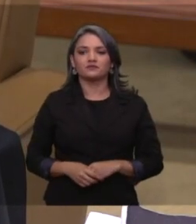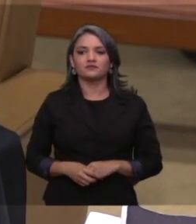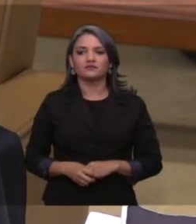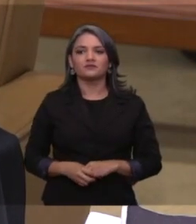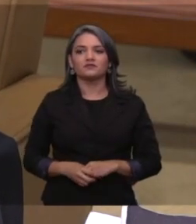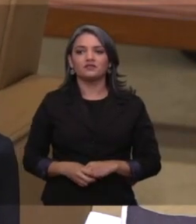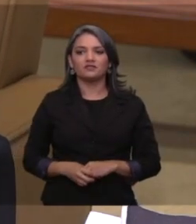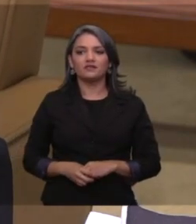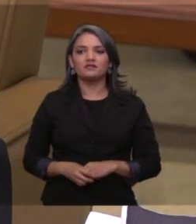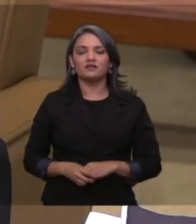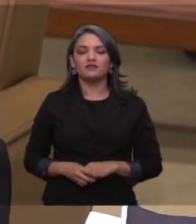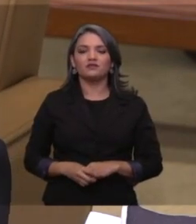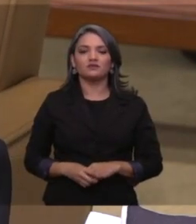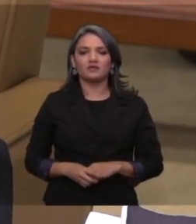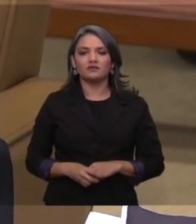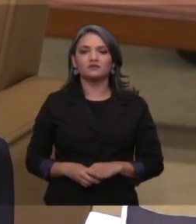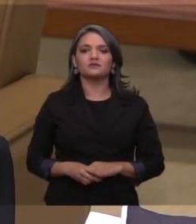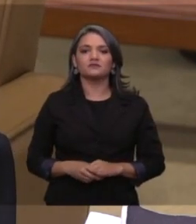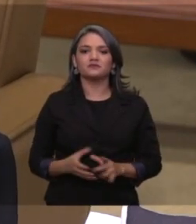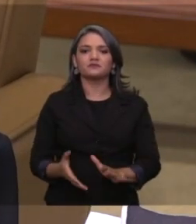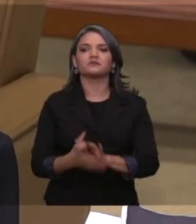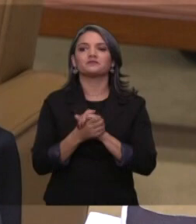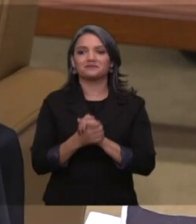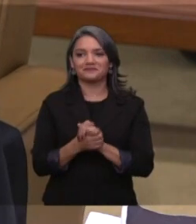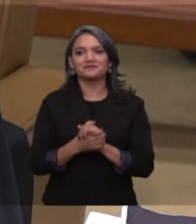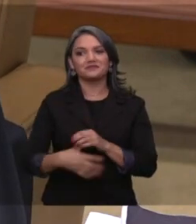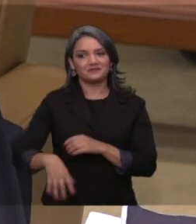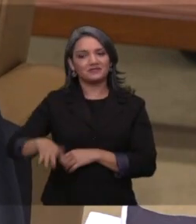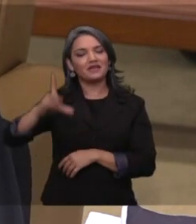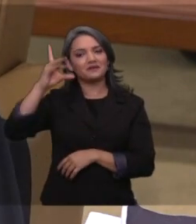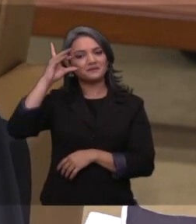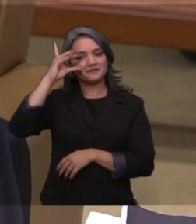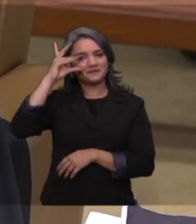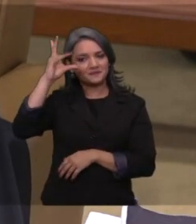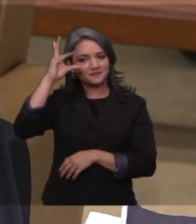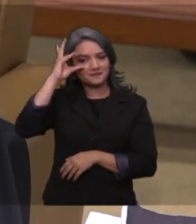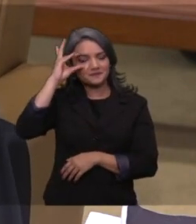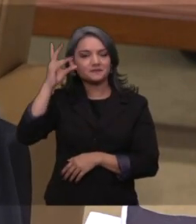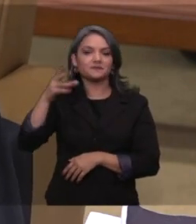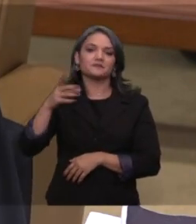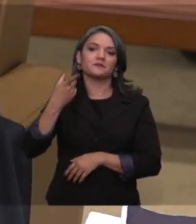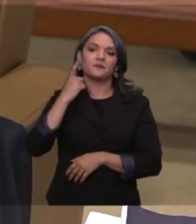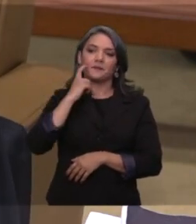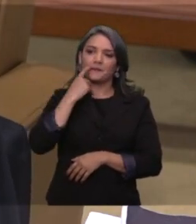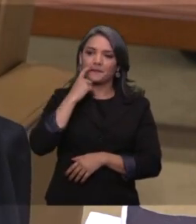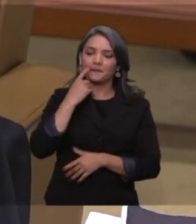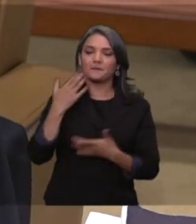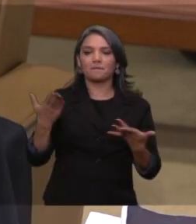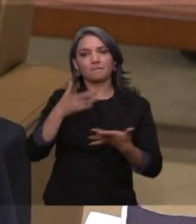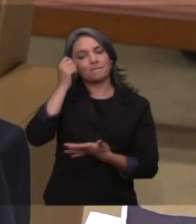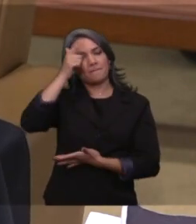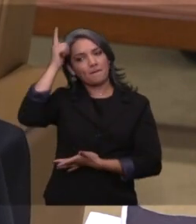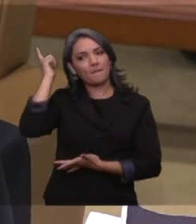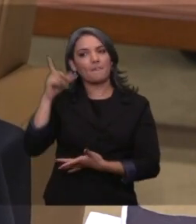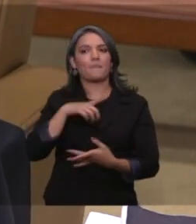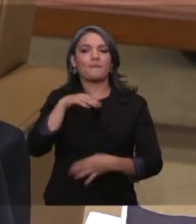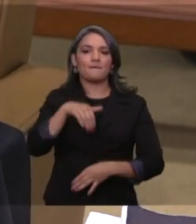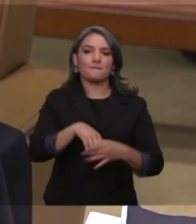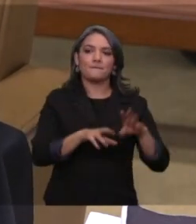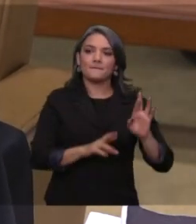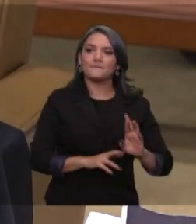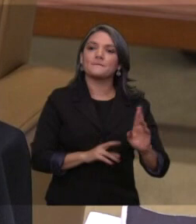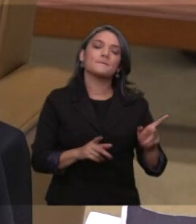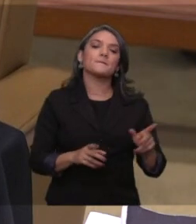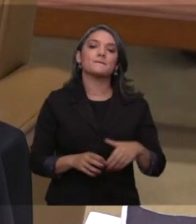André Mendonça e ministro Cássio, e hoje ministro Alexandre de Moraes.